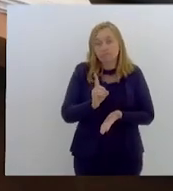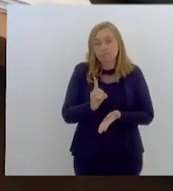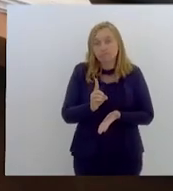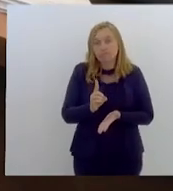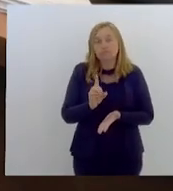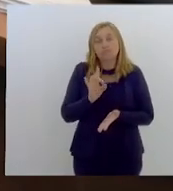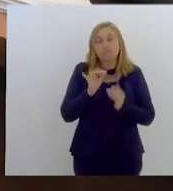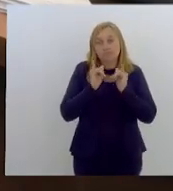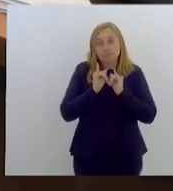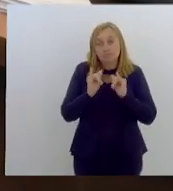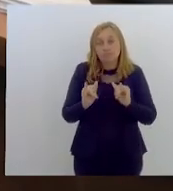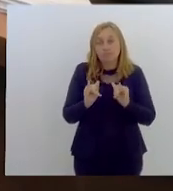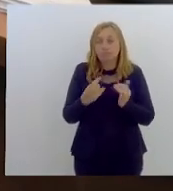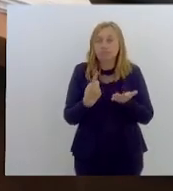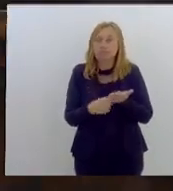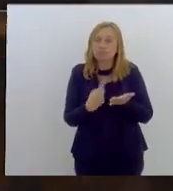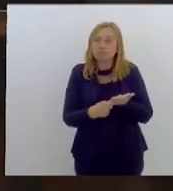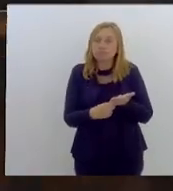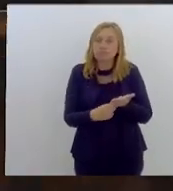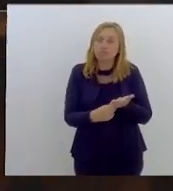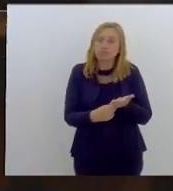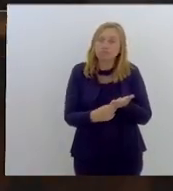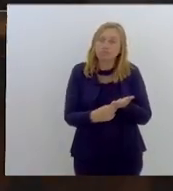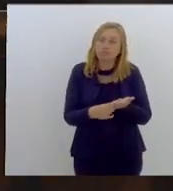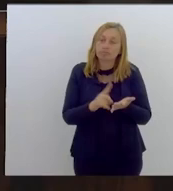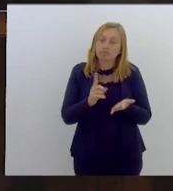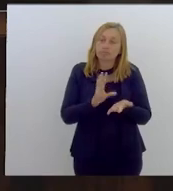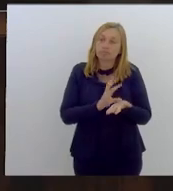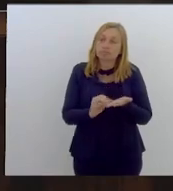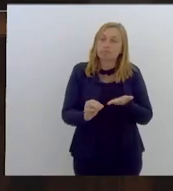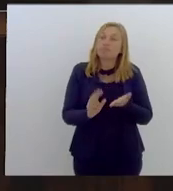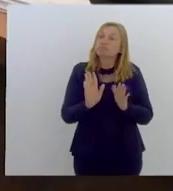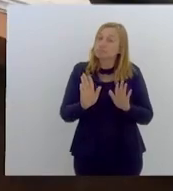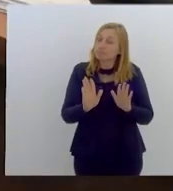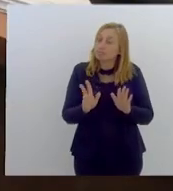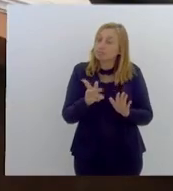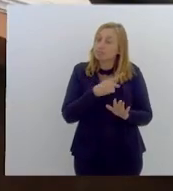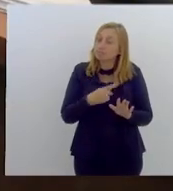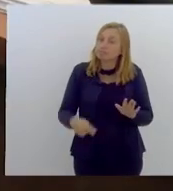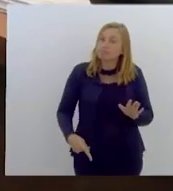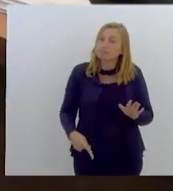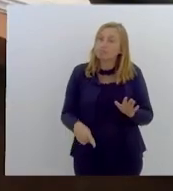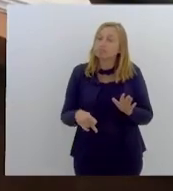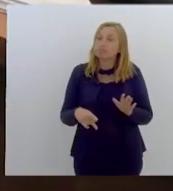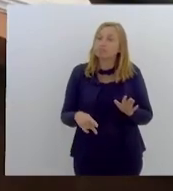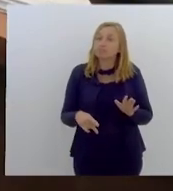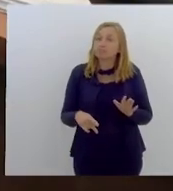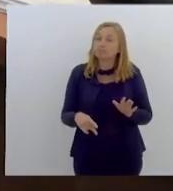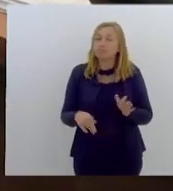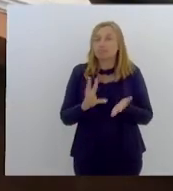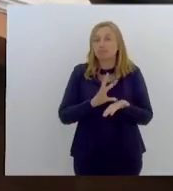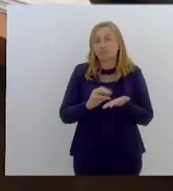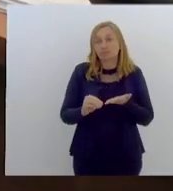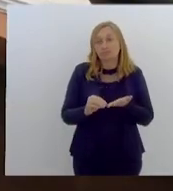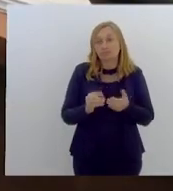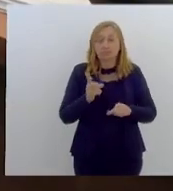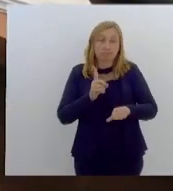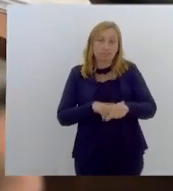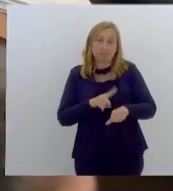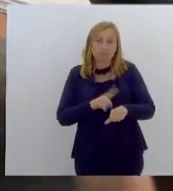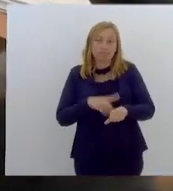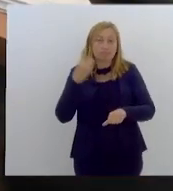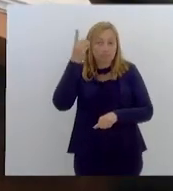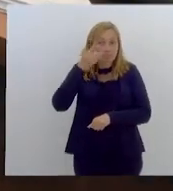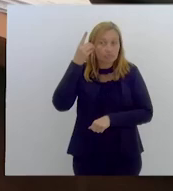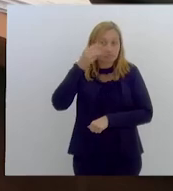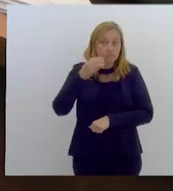anunciei o acordo, a matéria não está nem na pauta. Não, mas, ô, presidente, a matéria está na pauta a partir do momento que o deputado